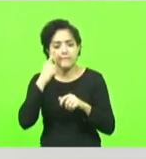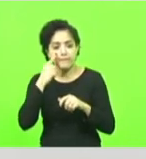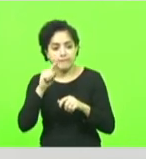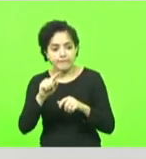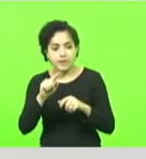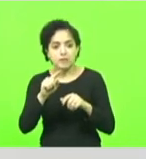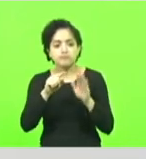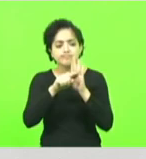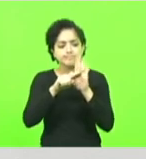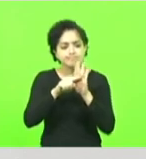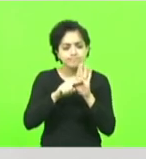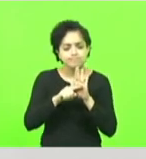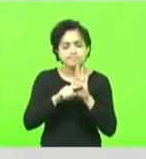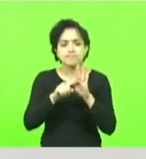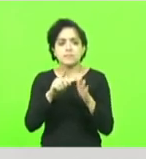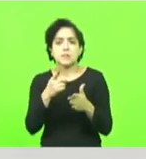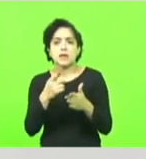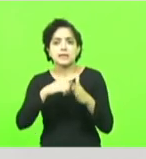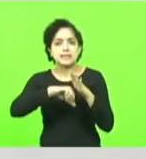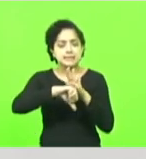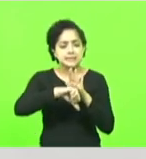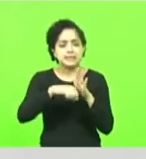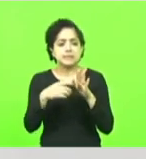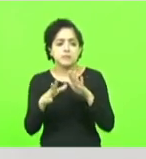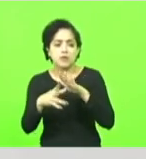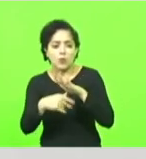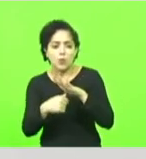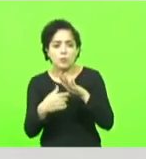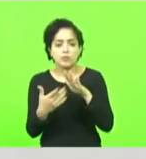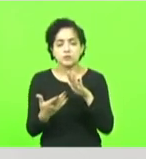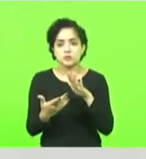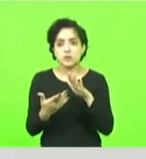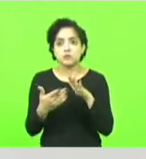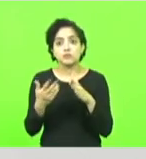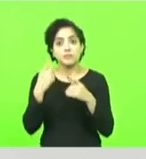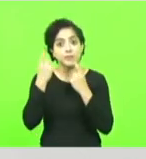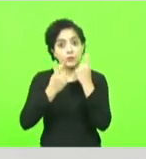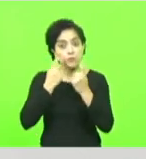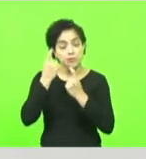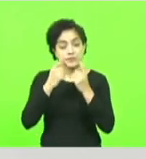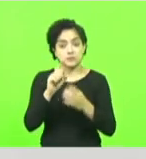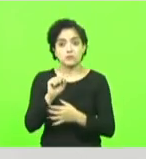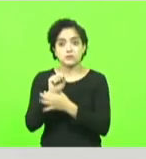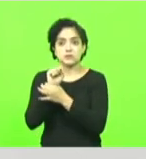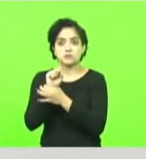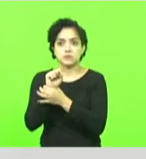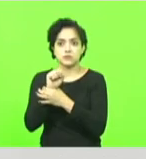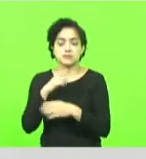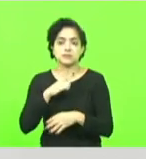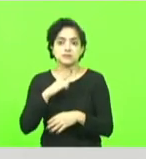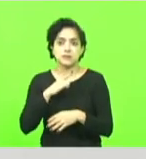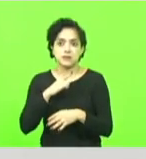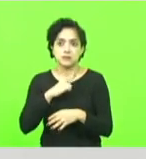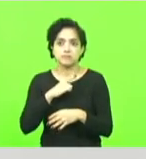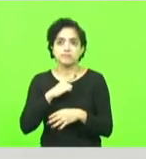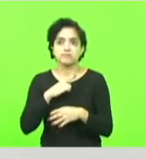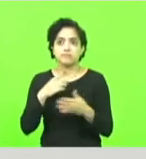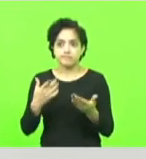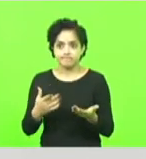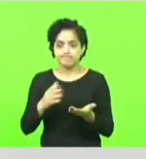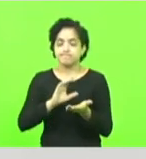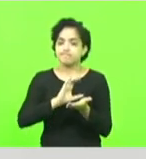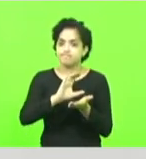de criminalidade, de assaltos, afinal, movimentam dinheiro e têm essa preocupação com a segurança. Então, também é investir na economia quando